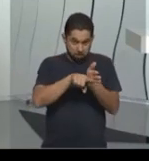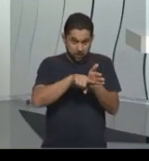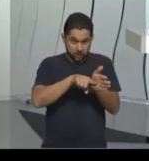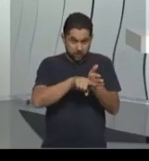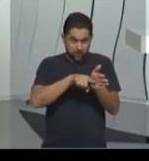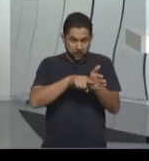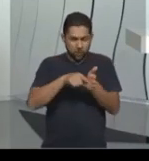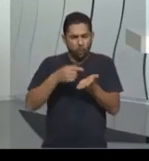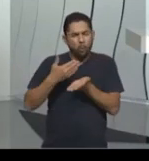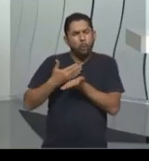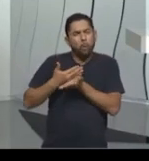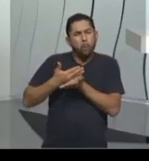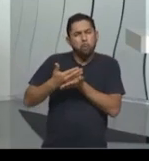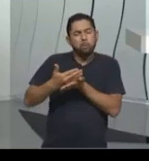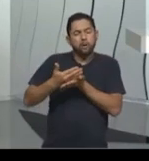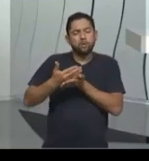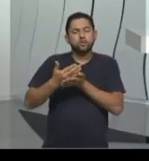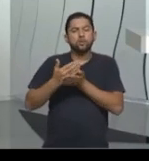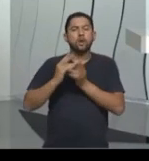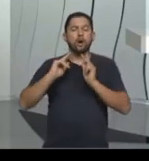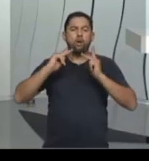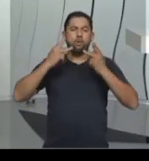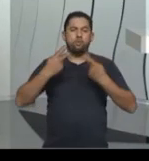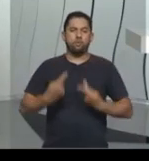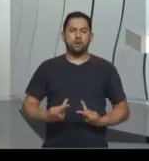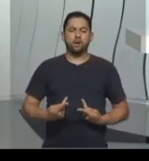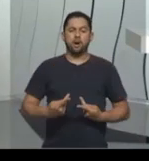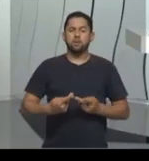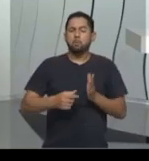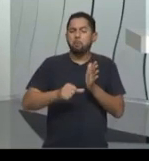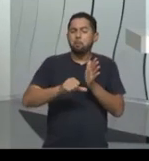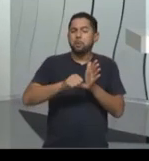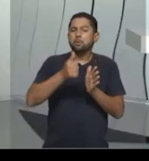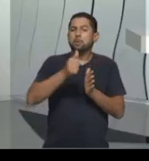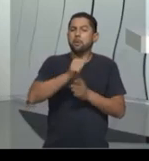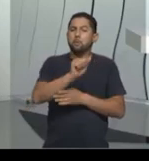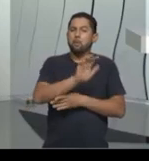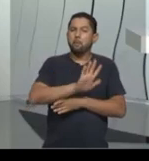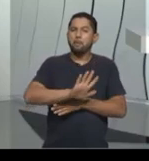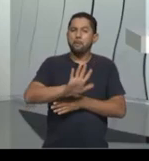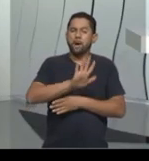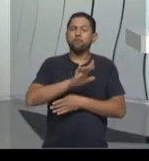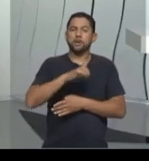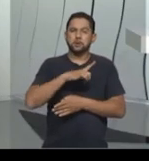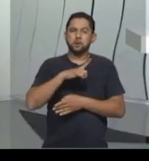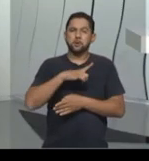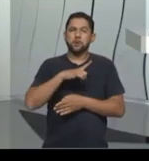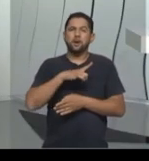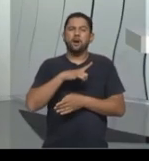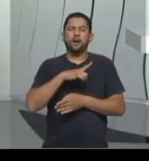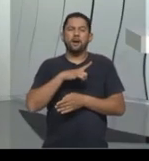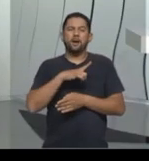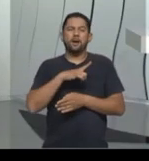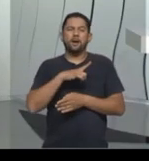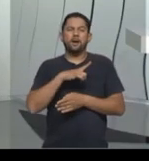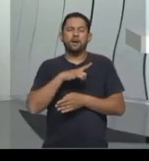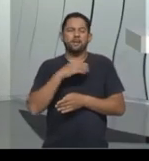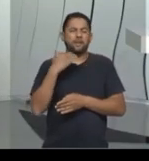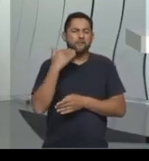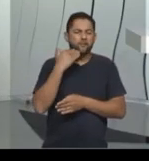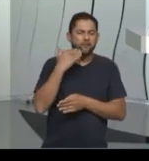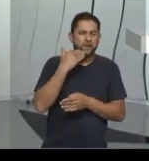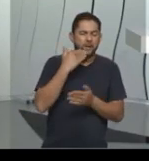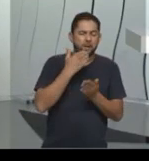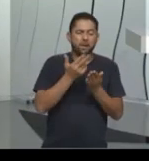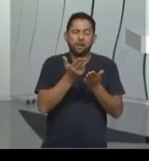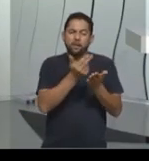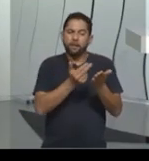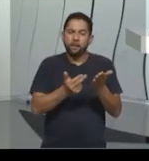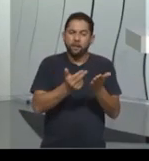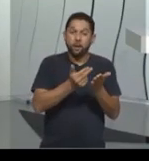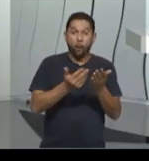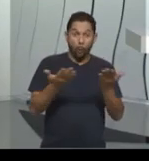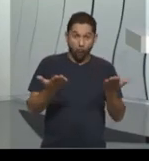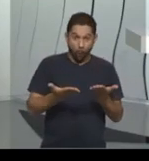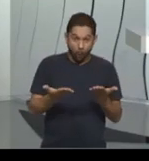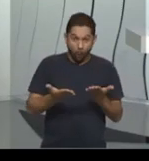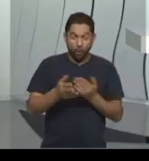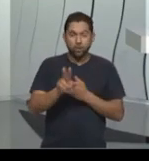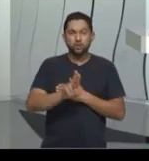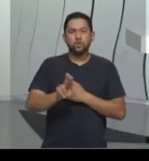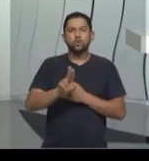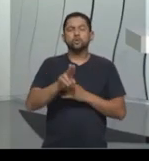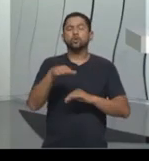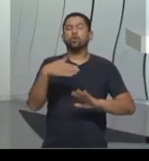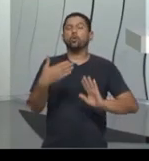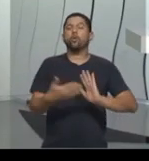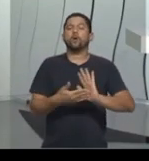Essa construção desses primeiros mapas foram surgindo, foram se aperfeiçoando e hoje nós temos a tecnologia ao nosso